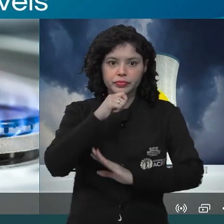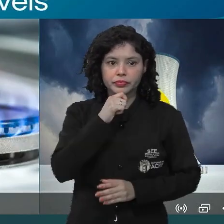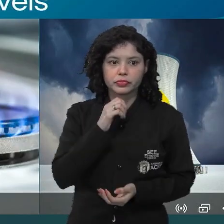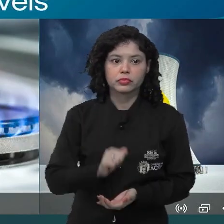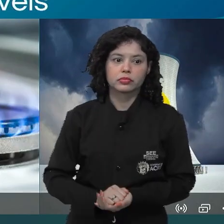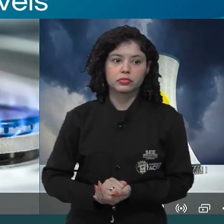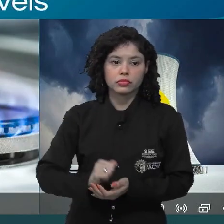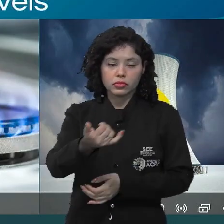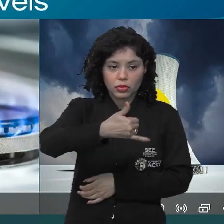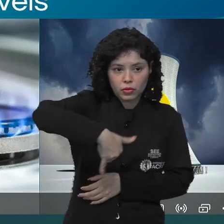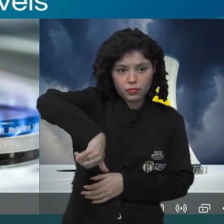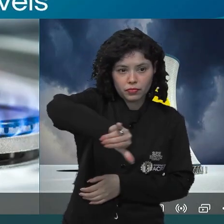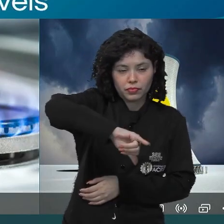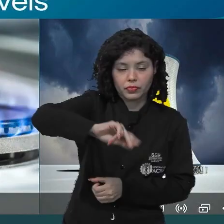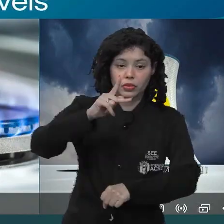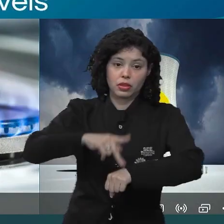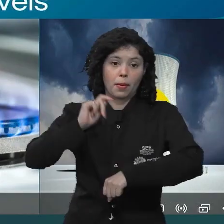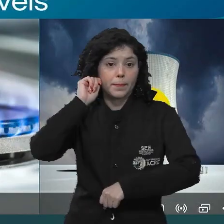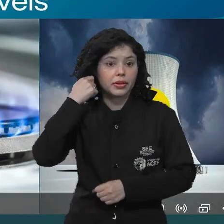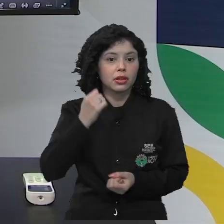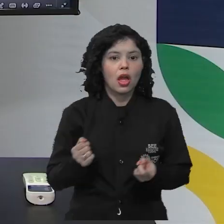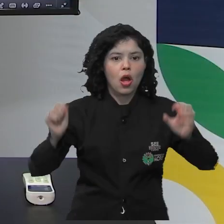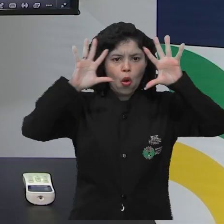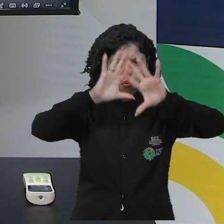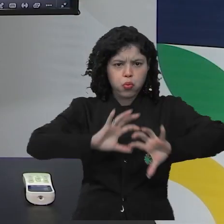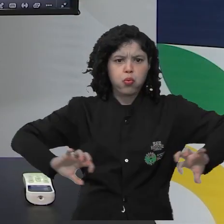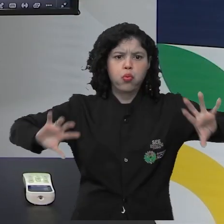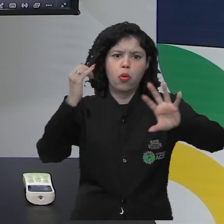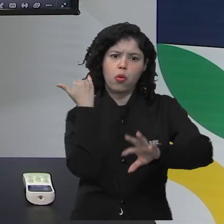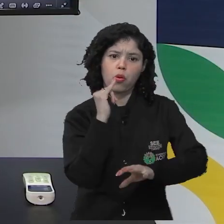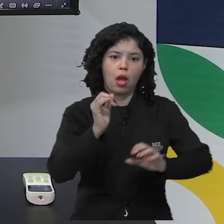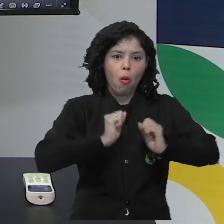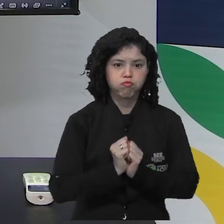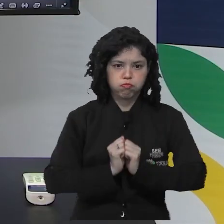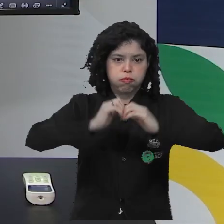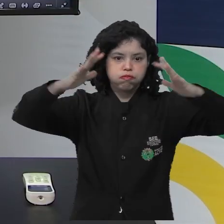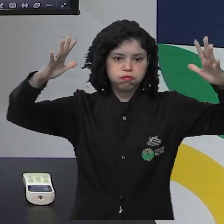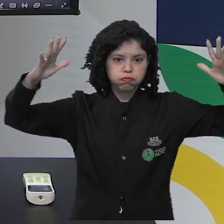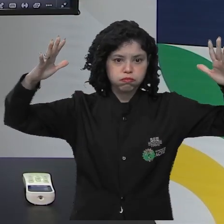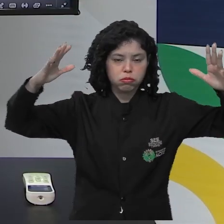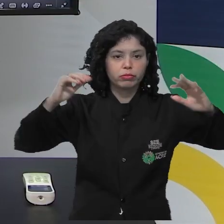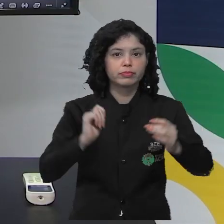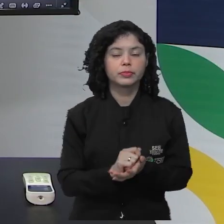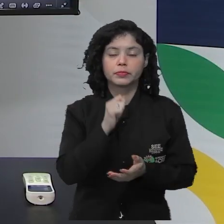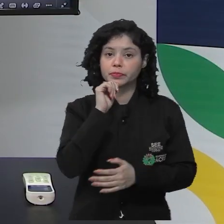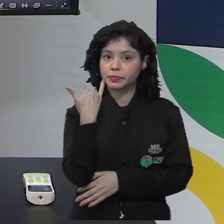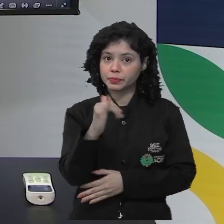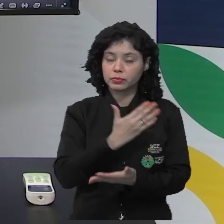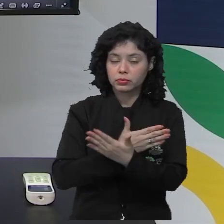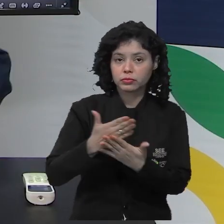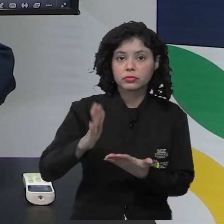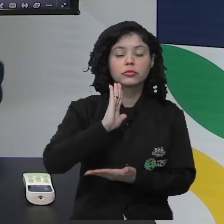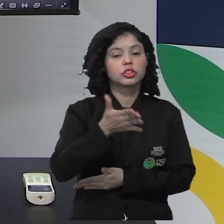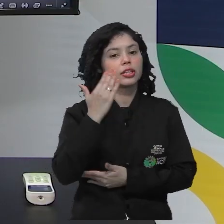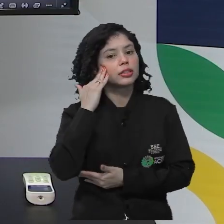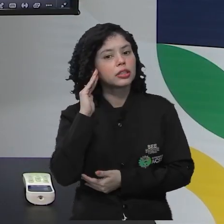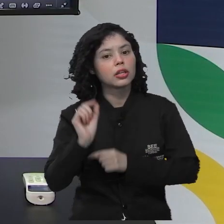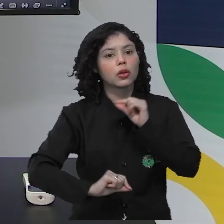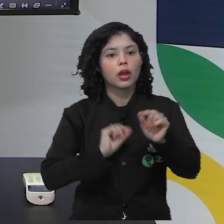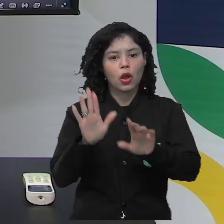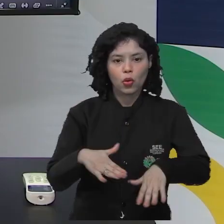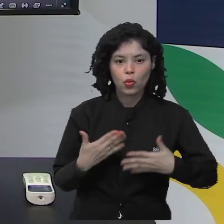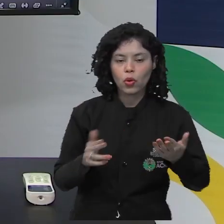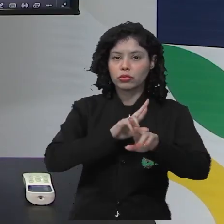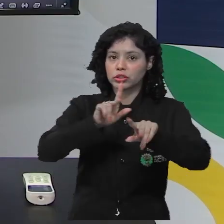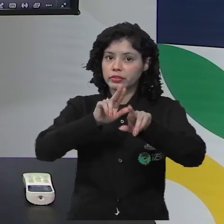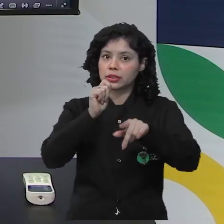diesel, o carvão mineral, o gás e a energia nuclear. Então, para começar aqui, ó, a gente já entendeu quais são as